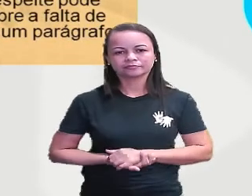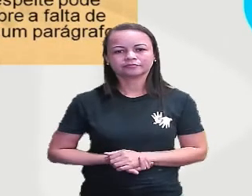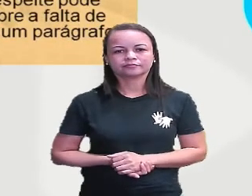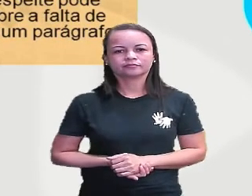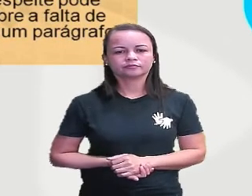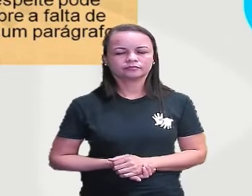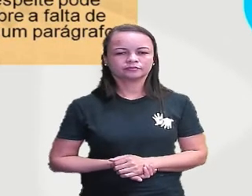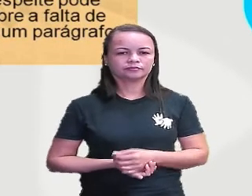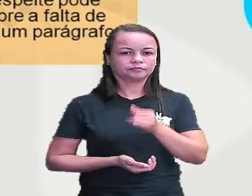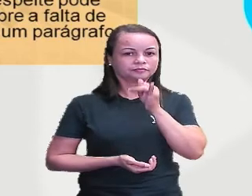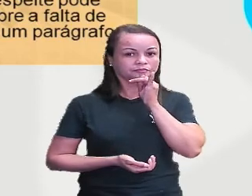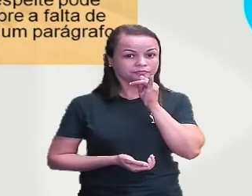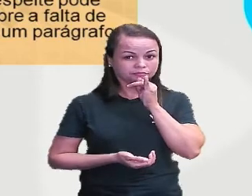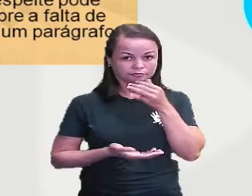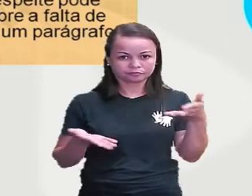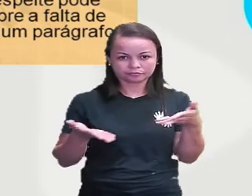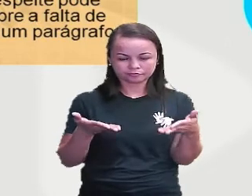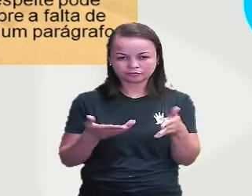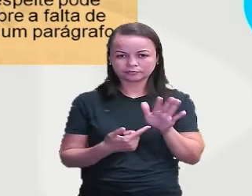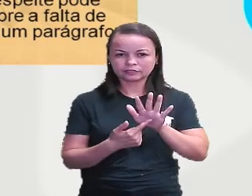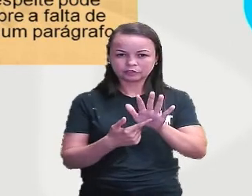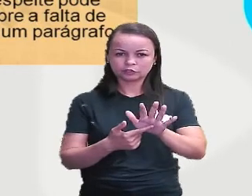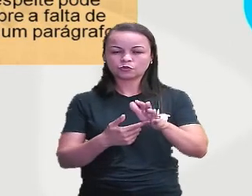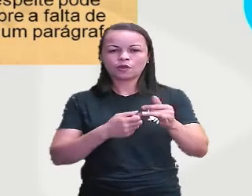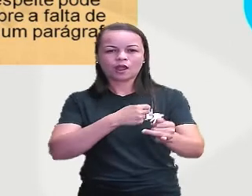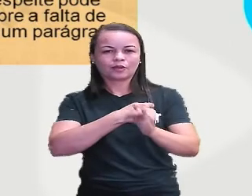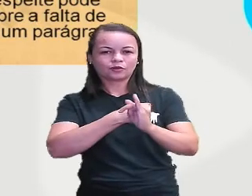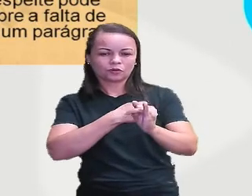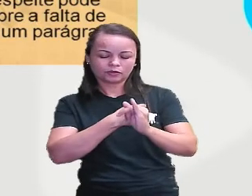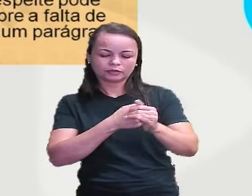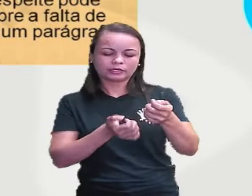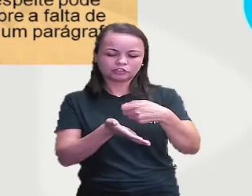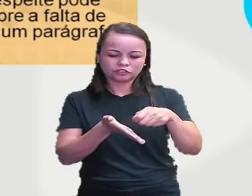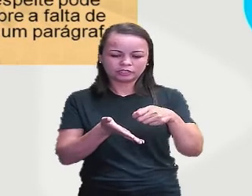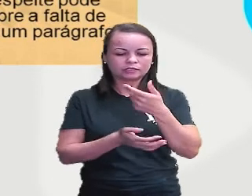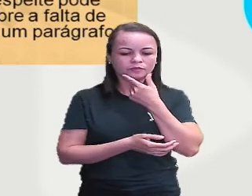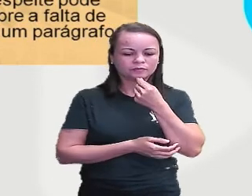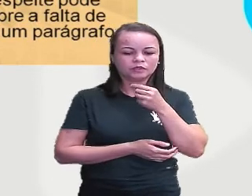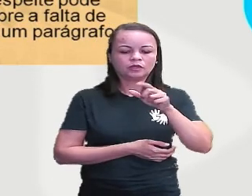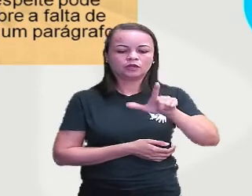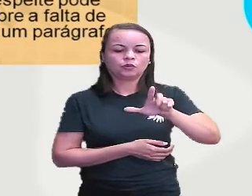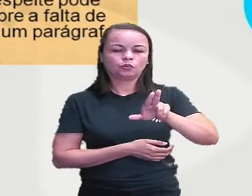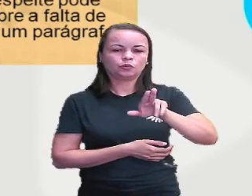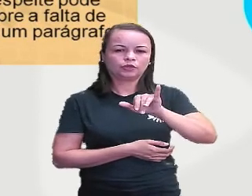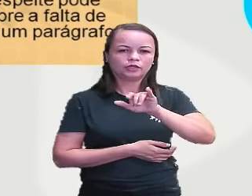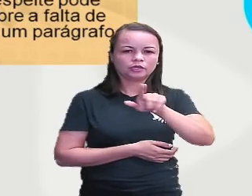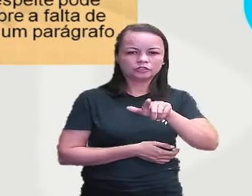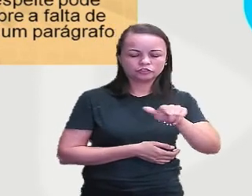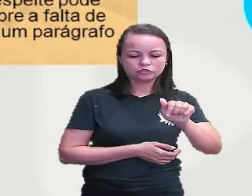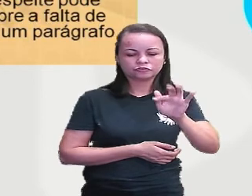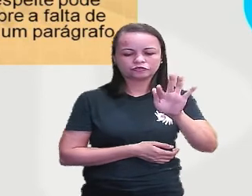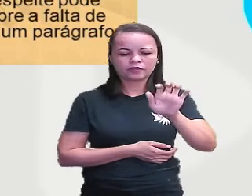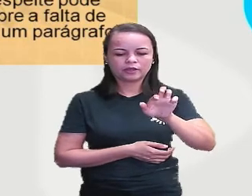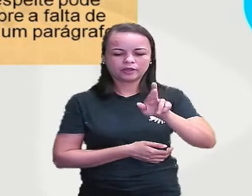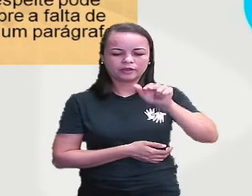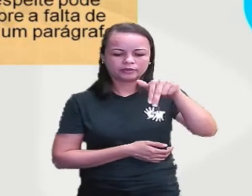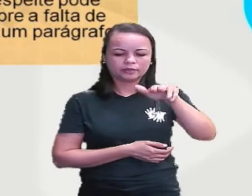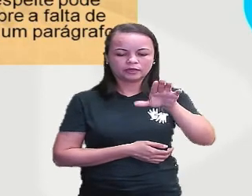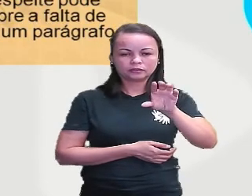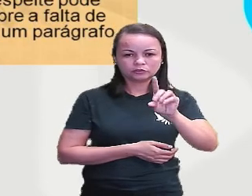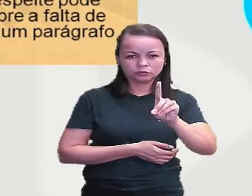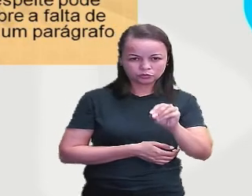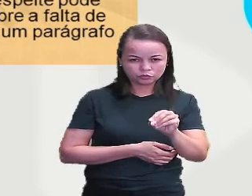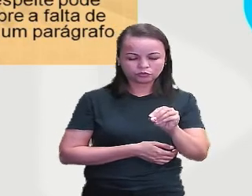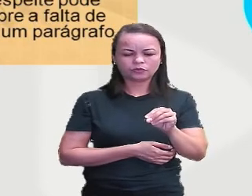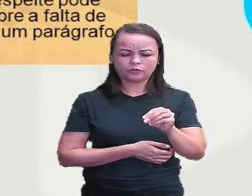Trouxe agora um exemplo de uma crônica escrita por Luiz Fernando Veríssimo, um dos cronistas mais conhecidos,